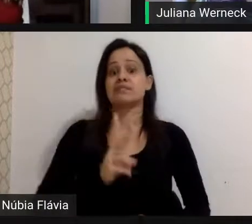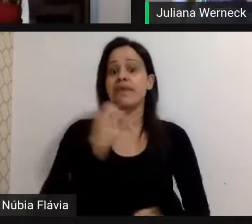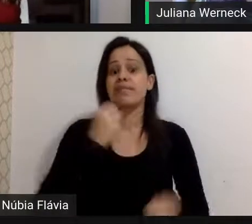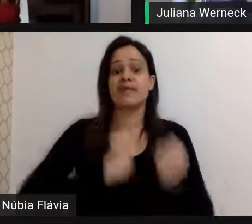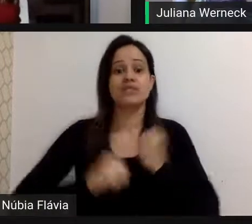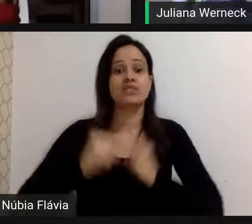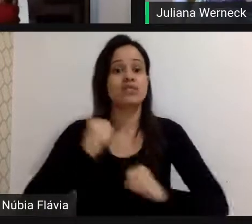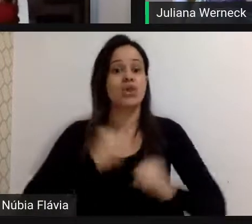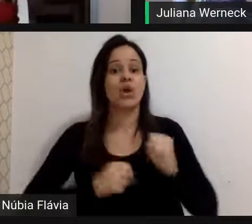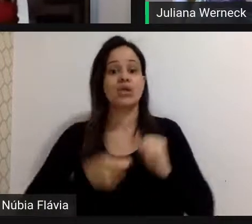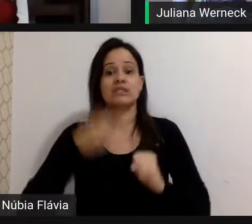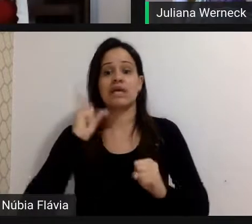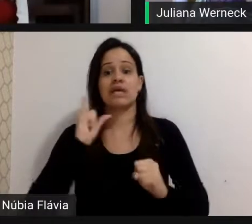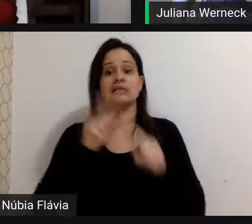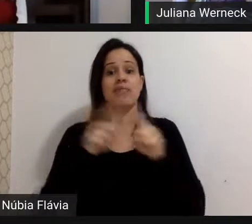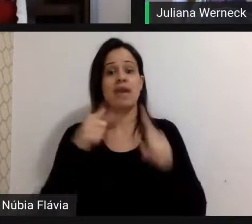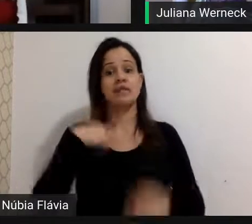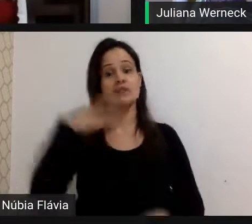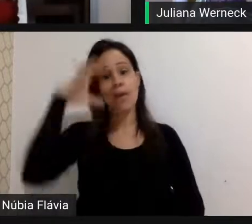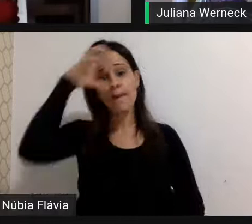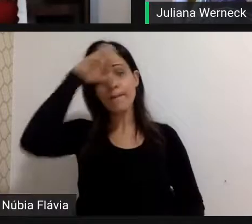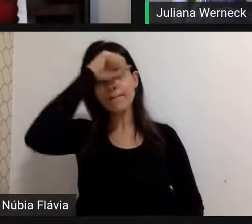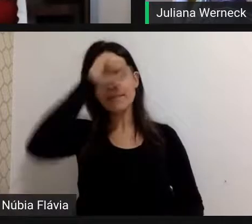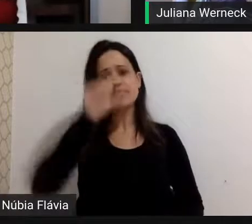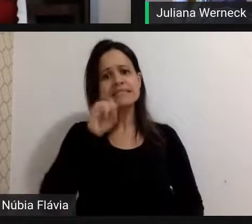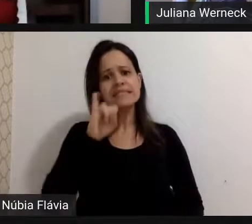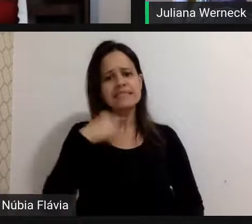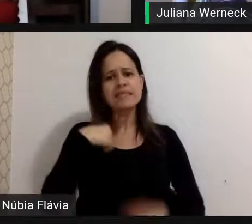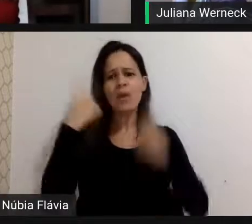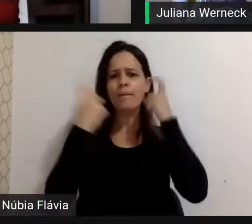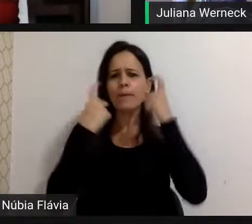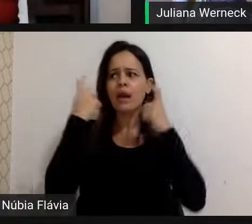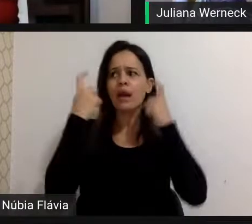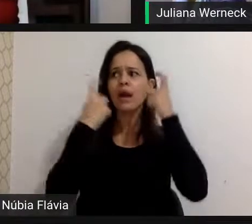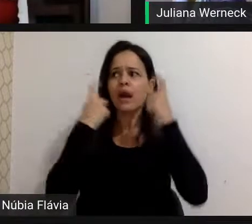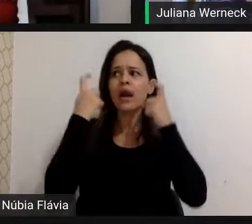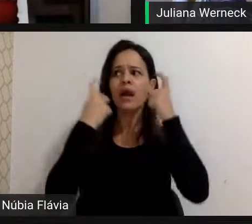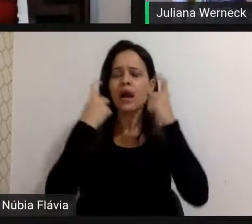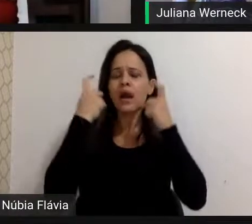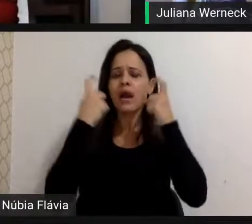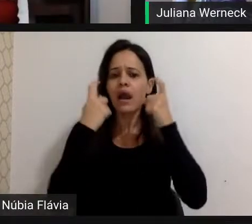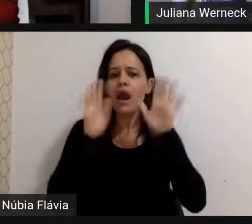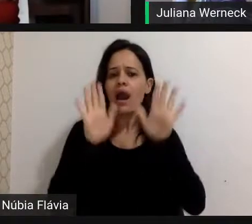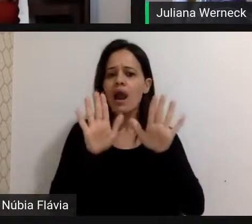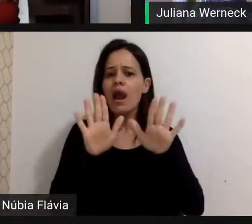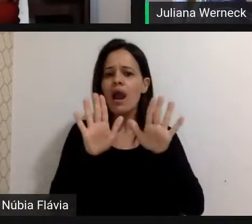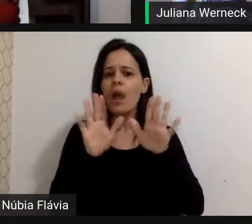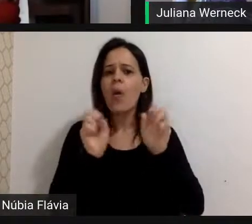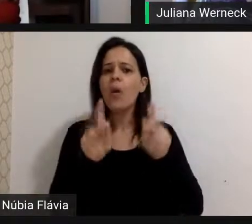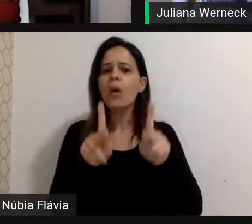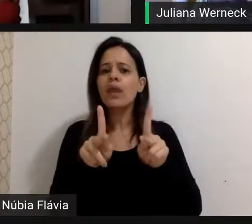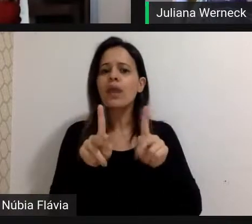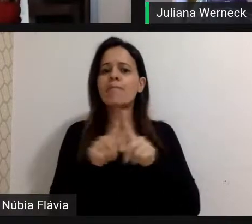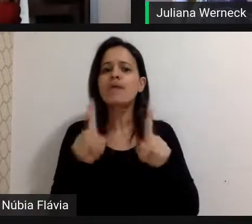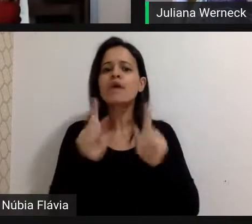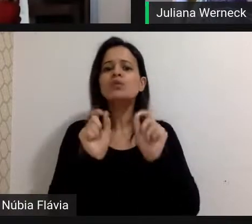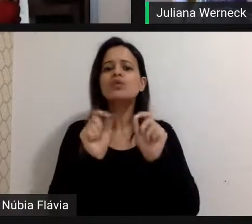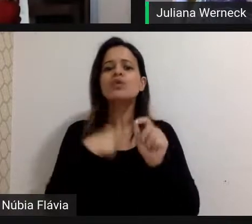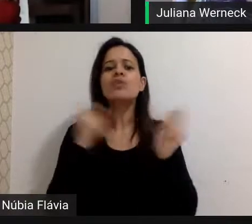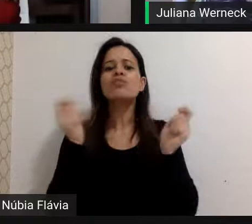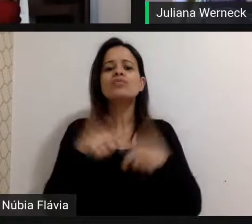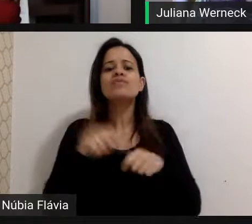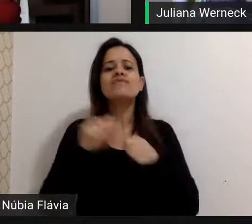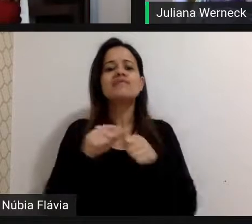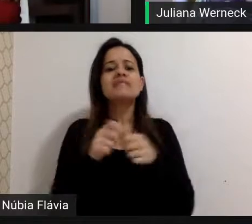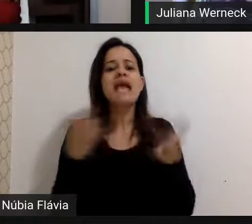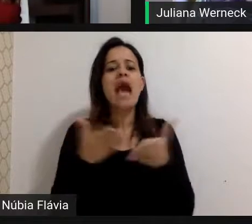E eu aprendi que, por exemplo, se eu estou me preocupando com alguma coisa, eu penso assim, ok, o que eu posso fazer agora para mudar